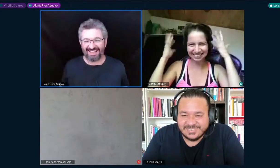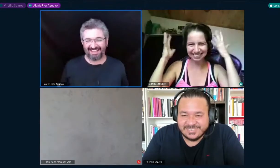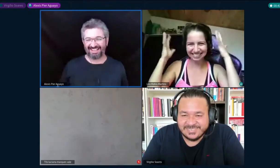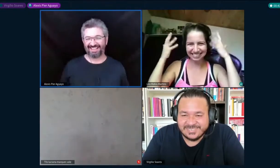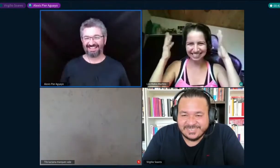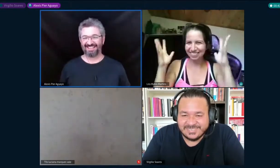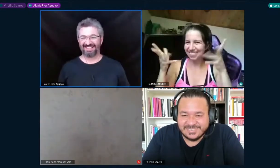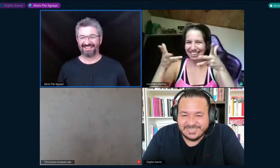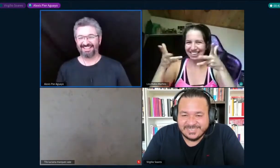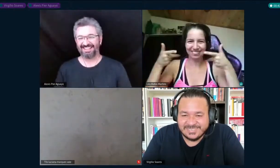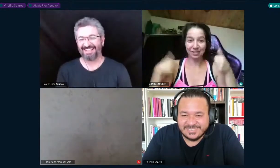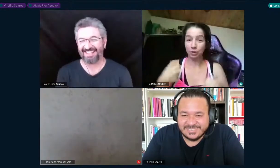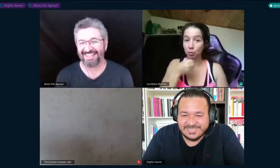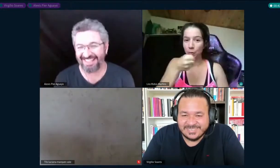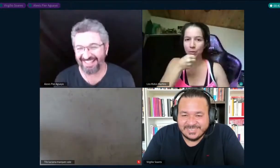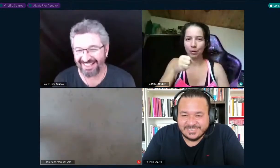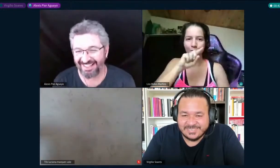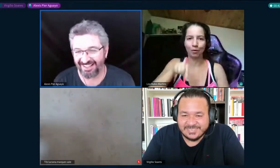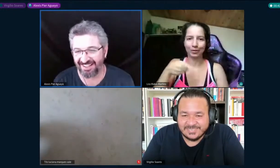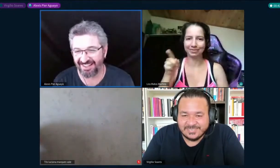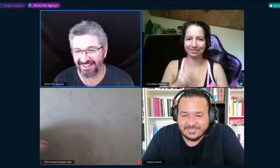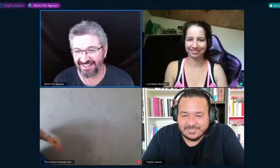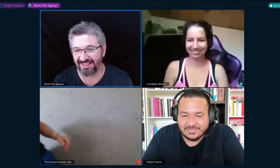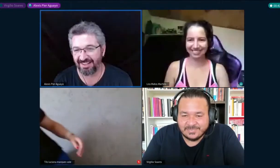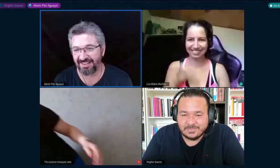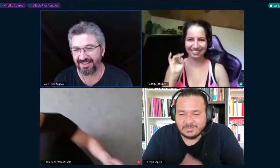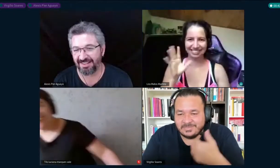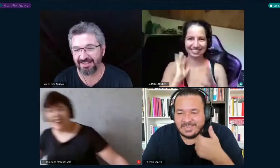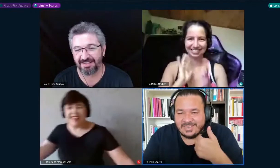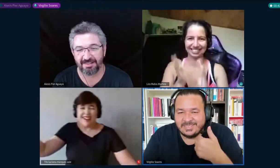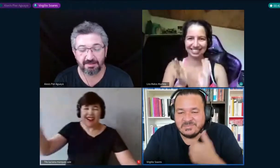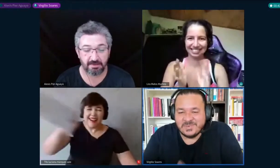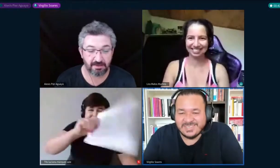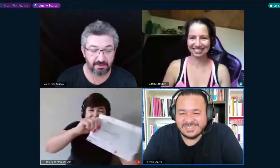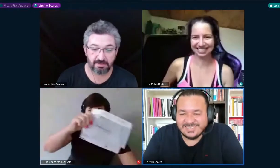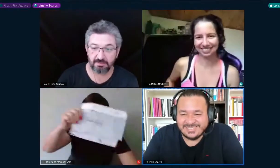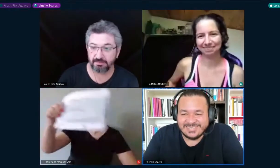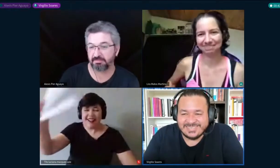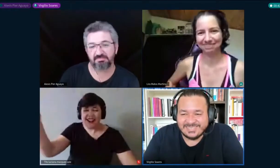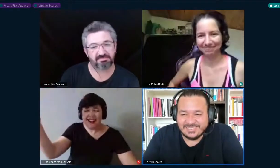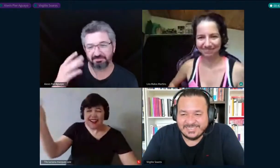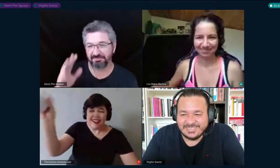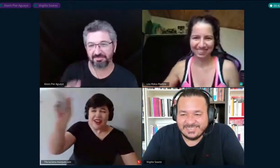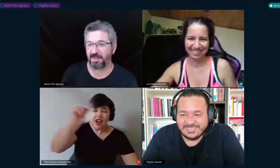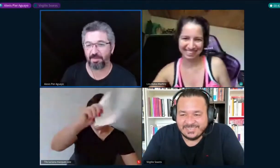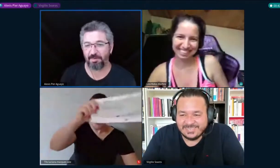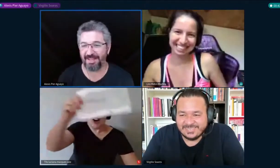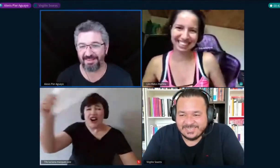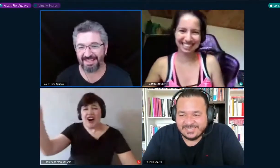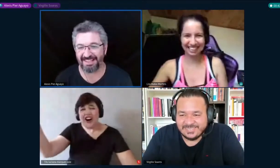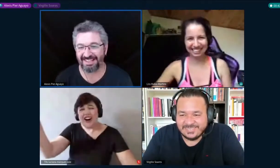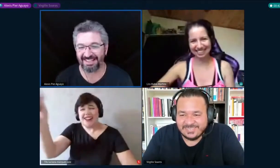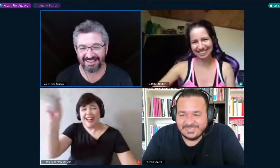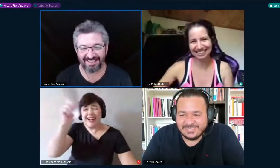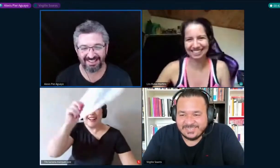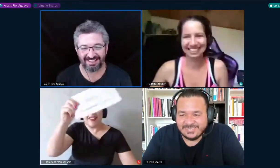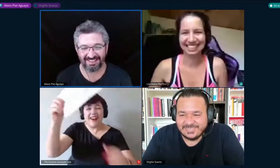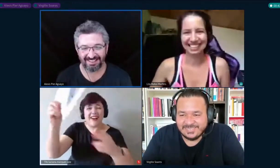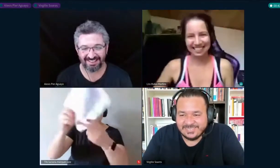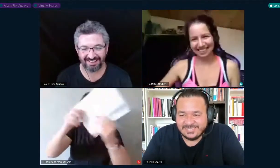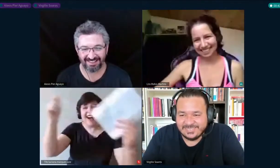Lira! Tá de boa. Sem problema,